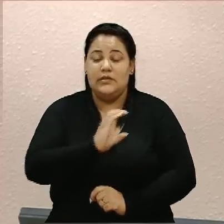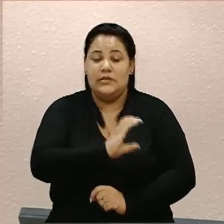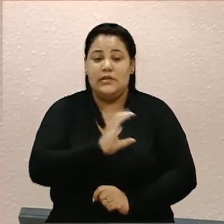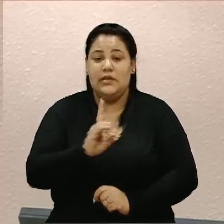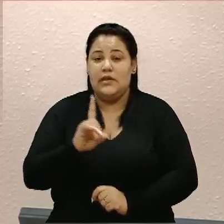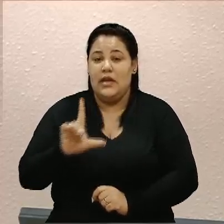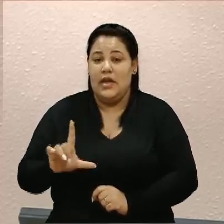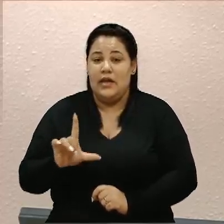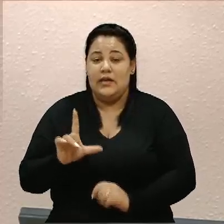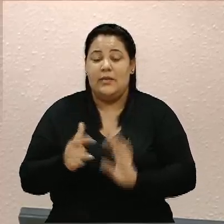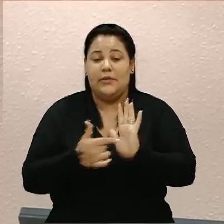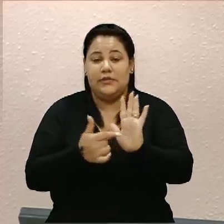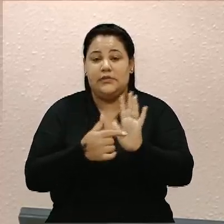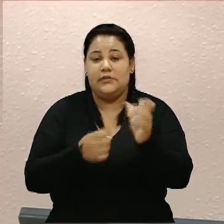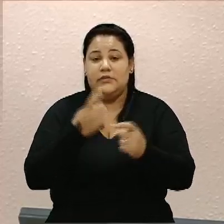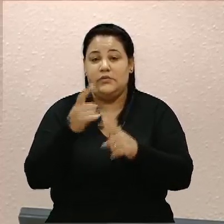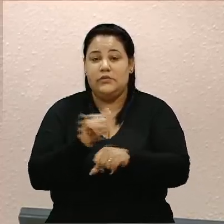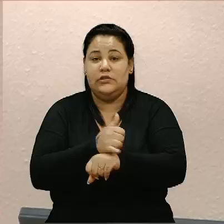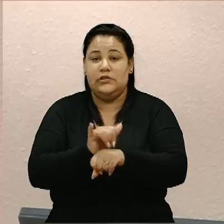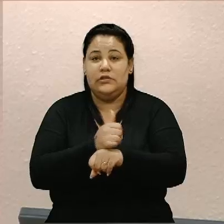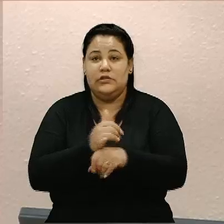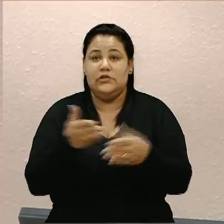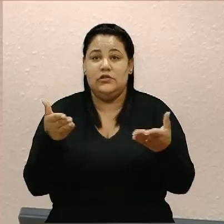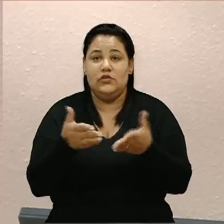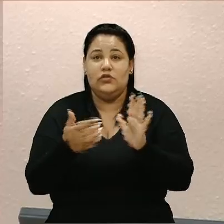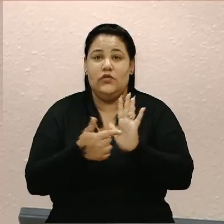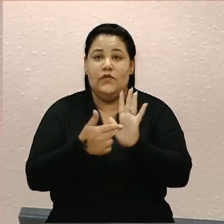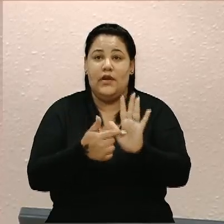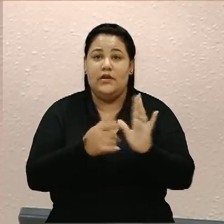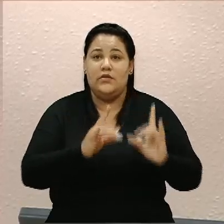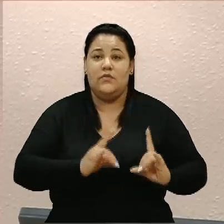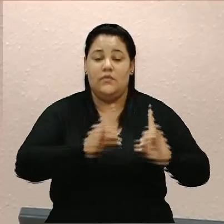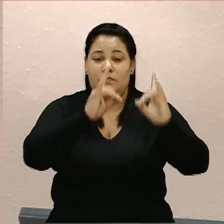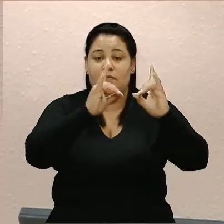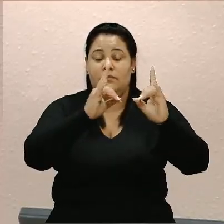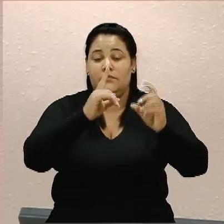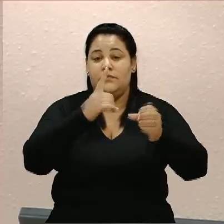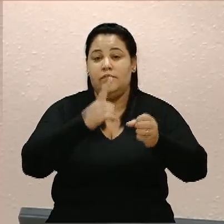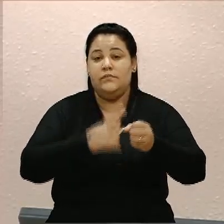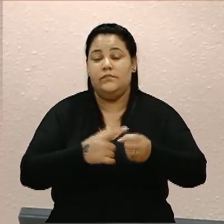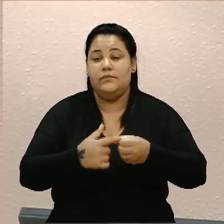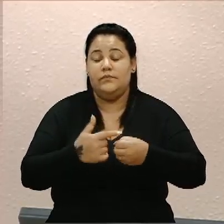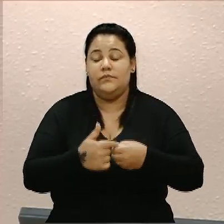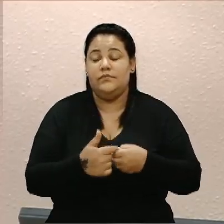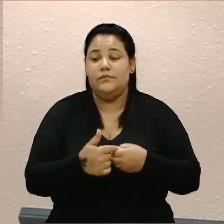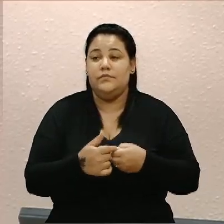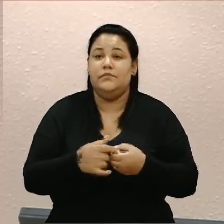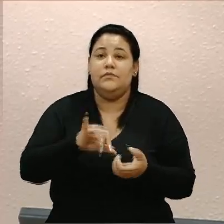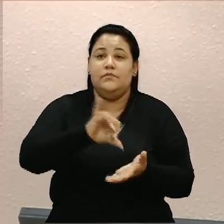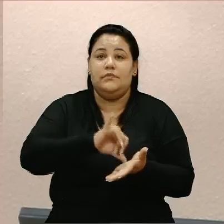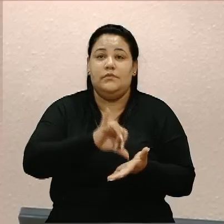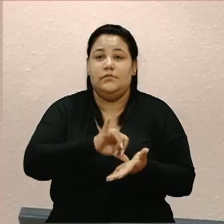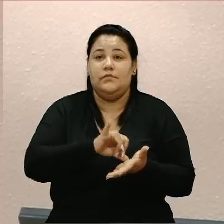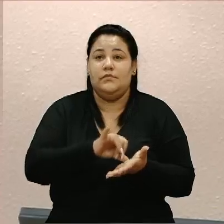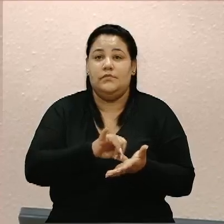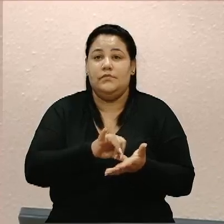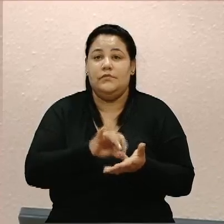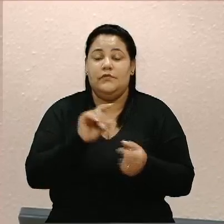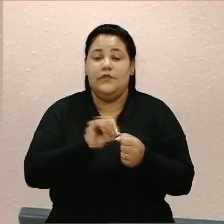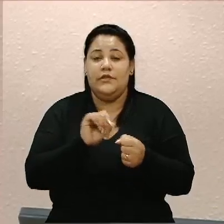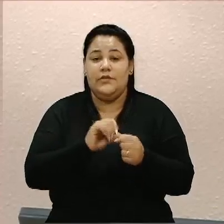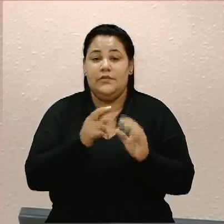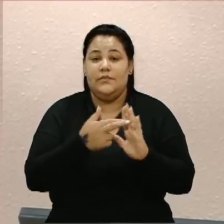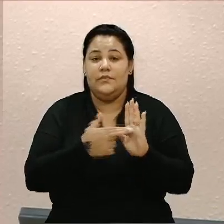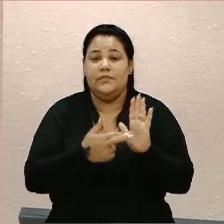apresentaram alternativas e hoje estão oferecendo um prédio no centro da cidade para poder realizar programas e fazer ações,